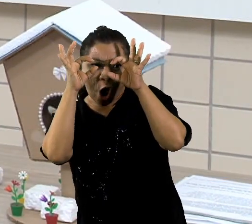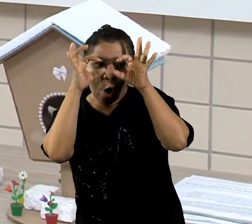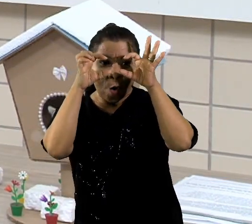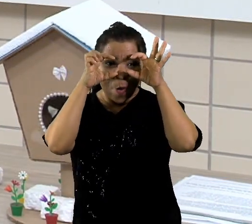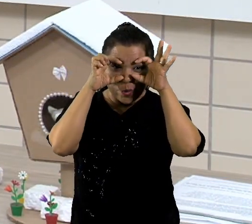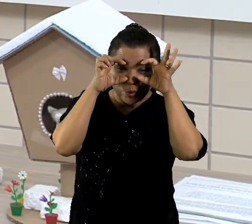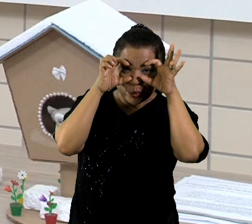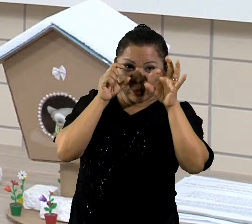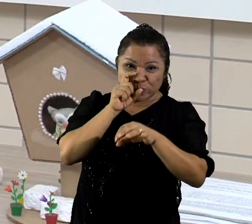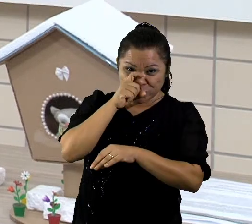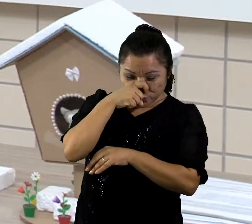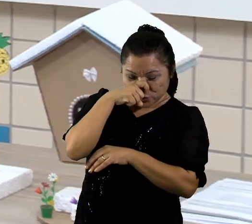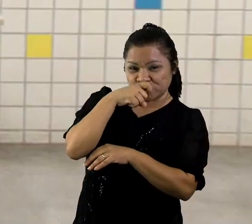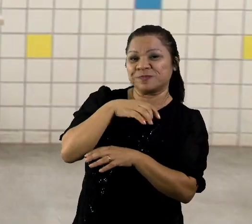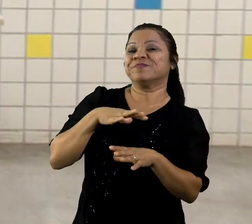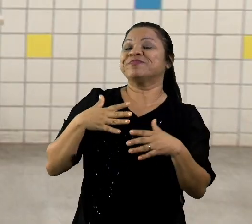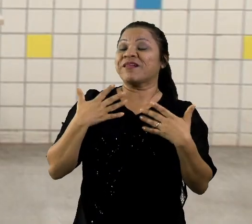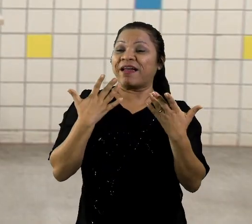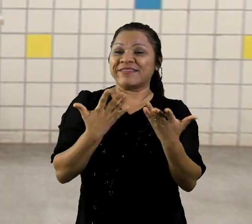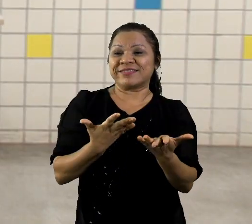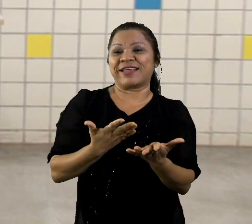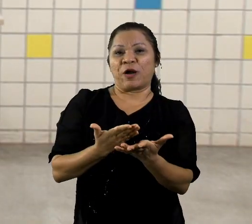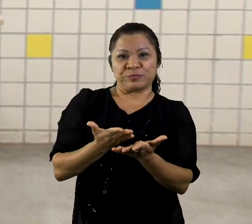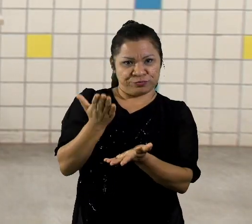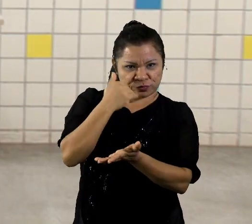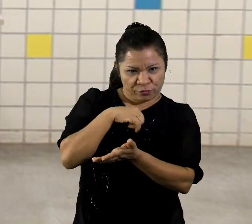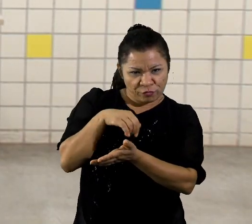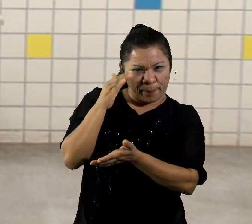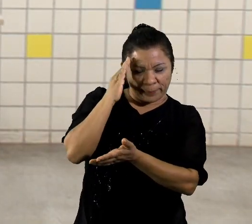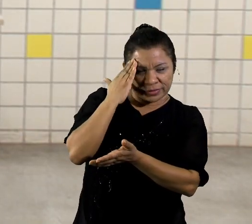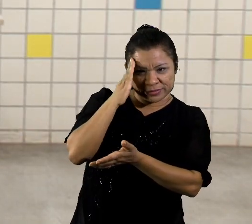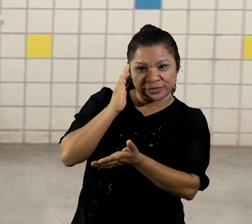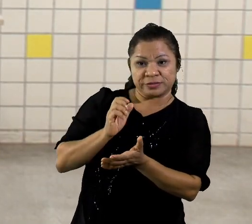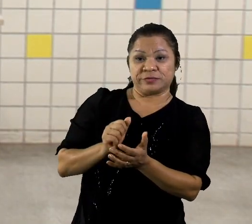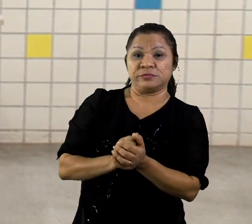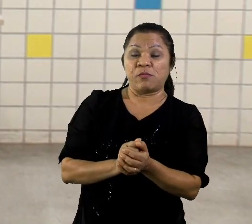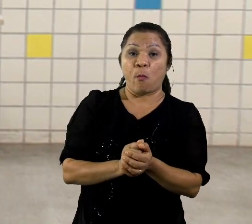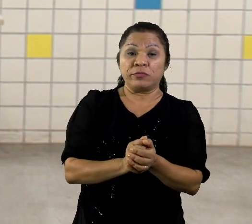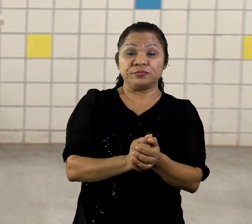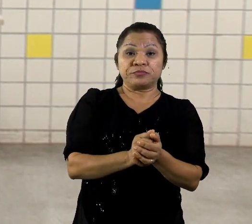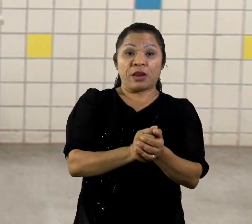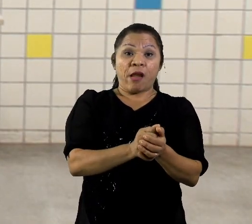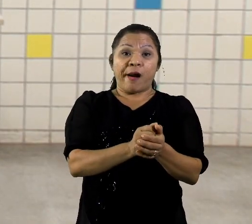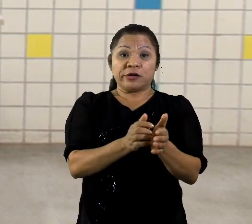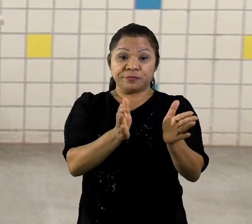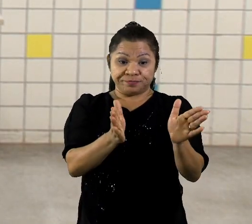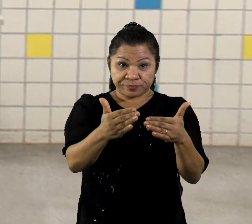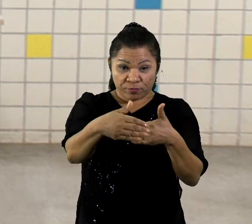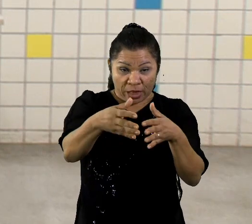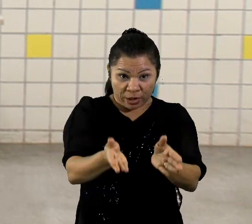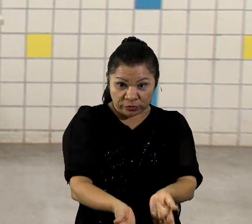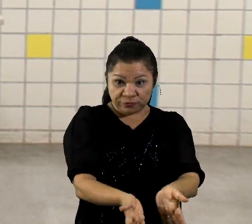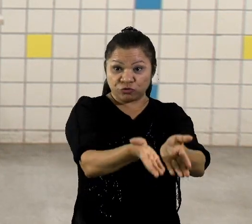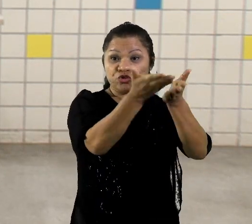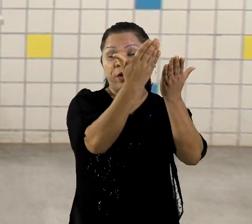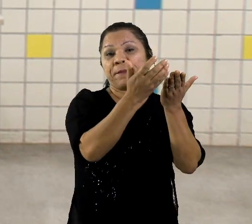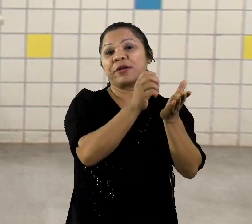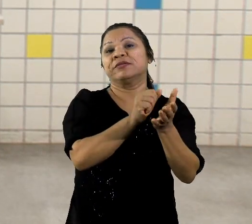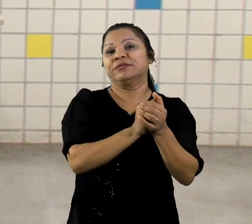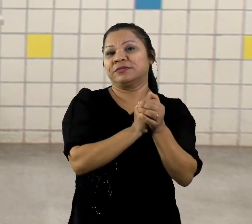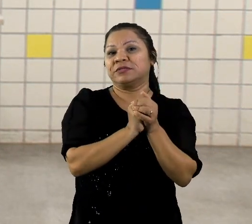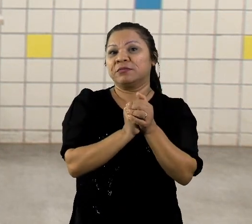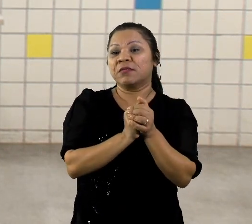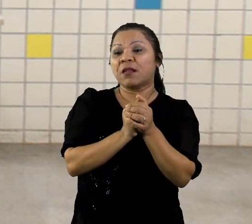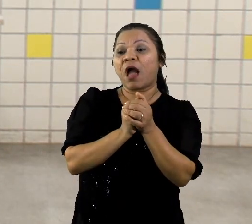vocês. Então vamos lá entender um pouco. Eu vou jogar o dado para cima e vamos ver a posição, a localização de que cada um